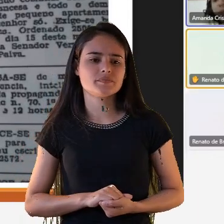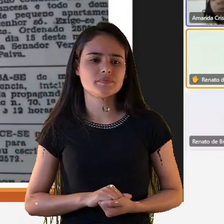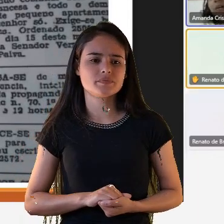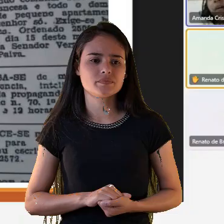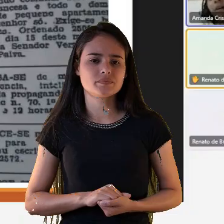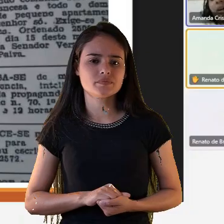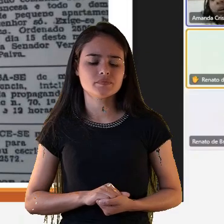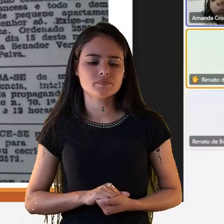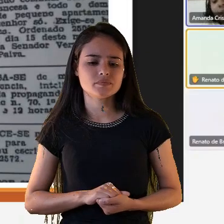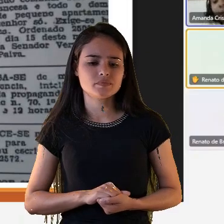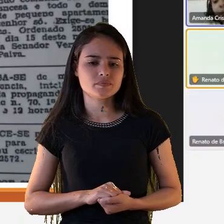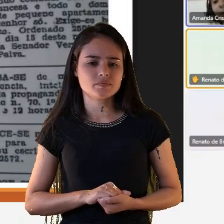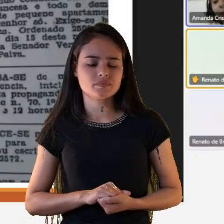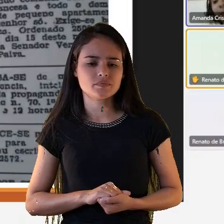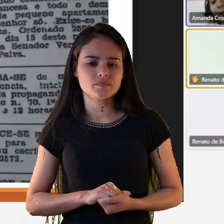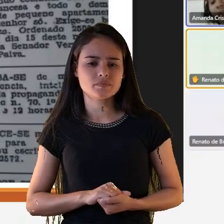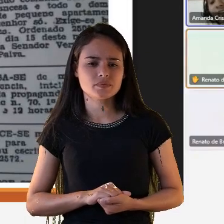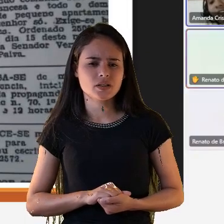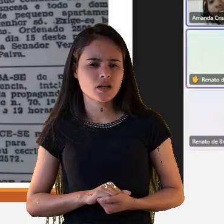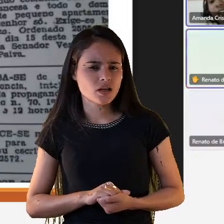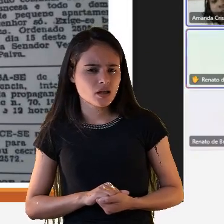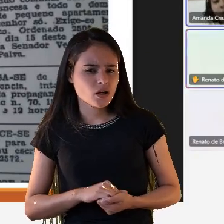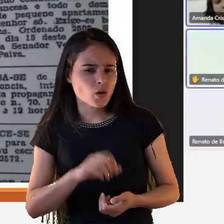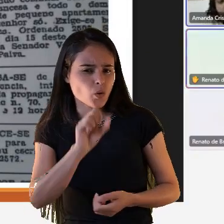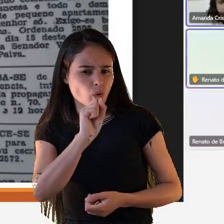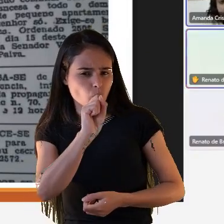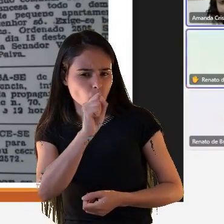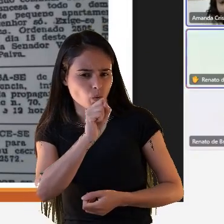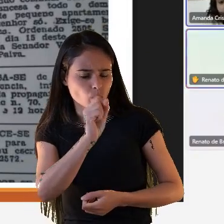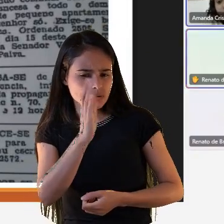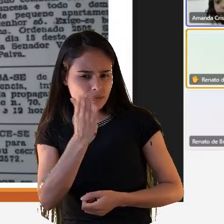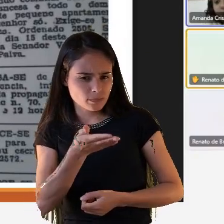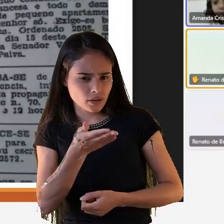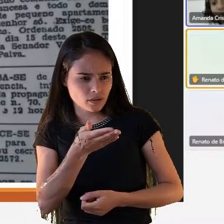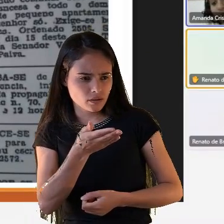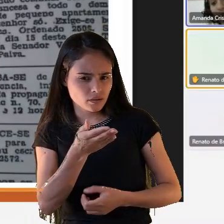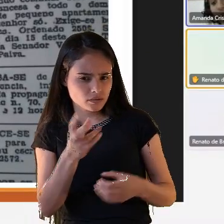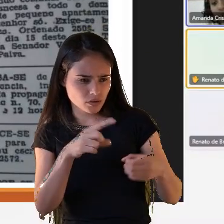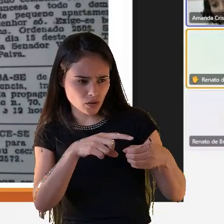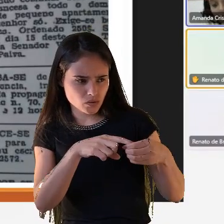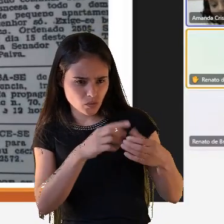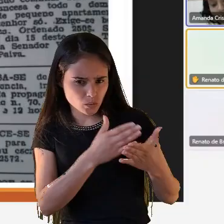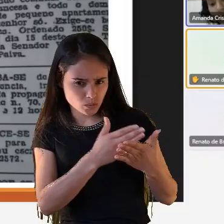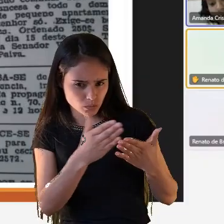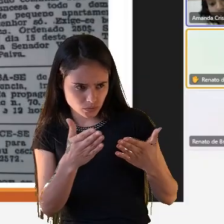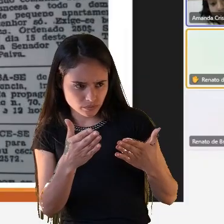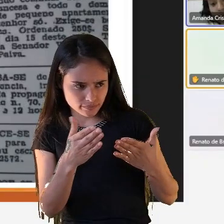isso. Então, 8h30 a gente retorna então para continuar a